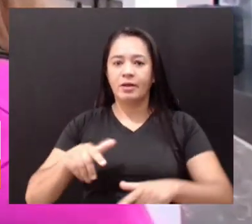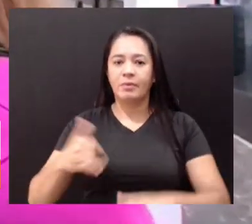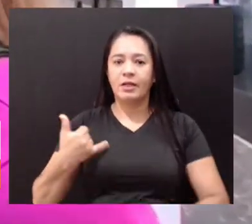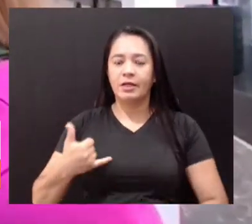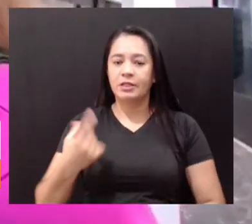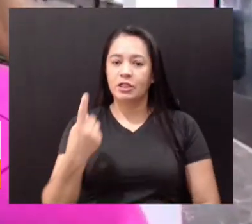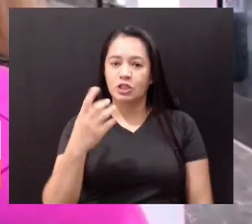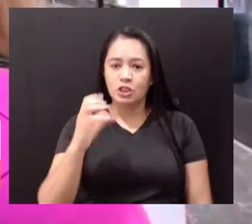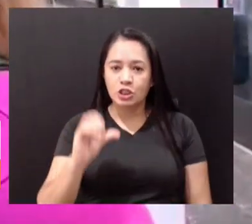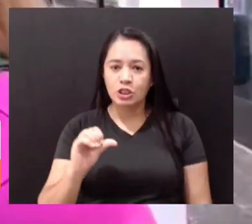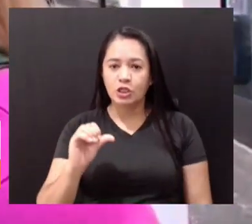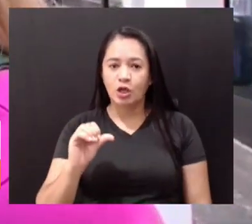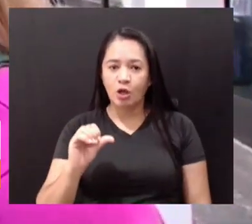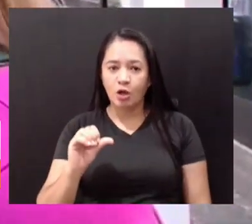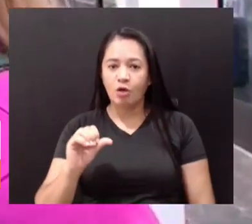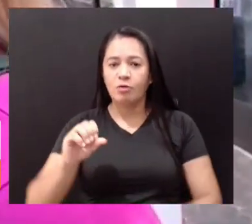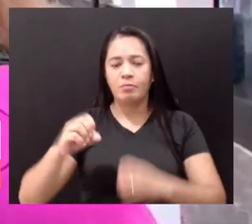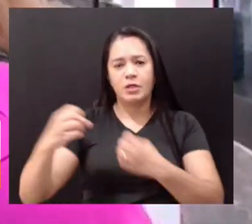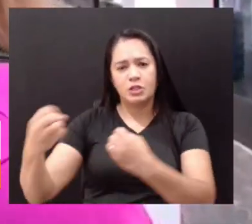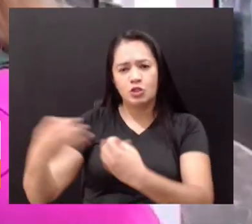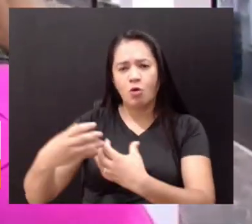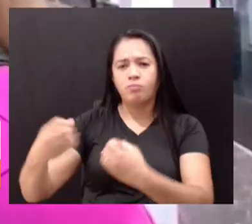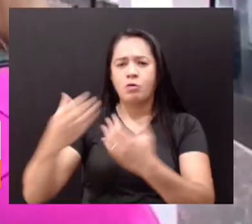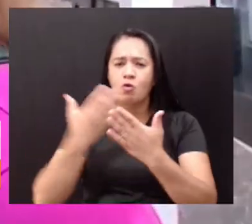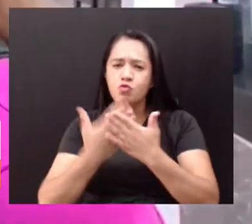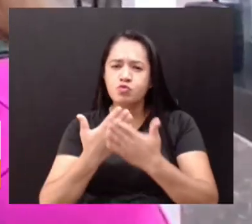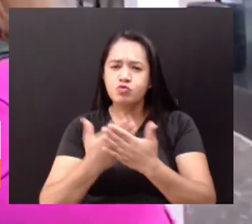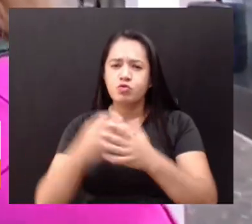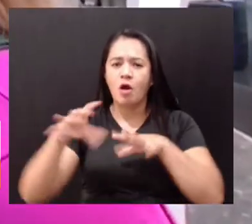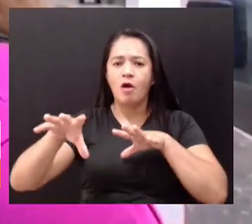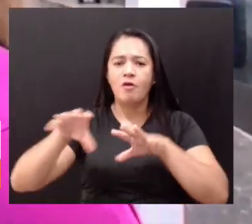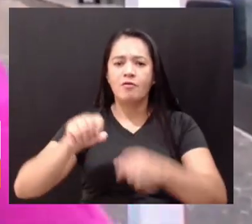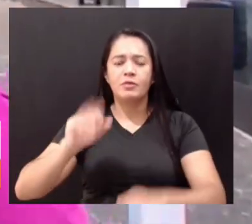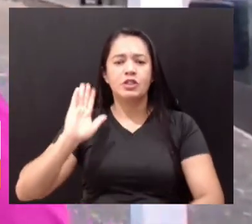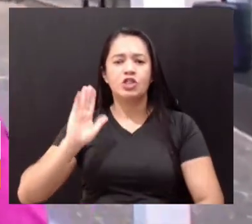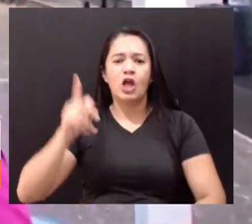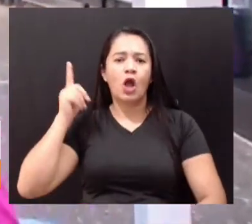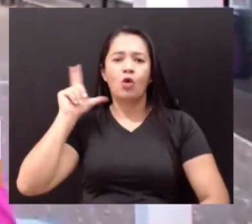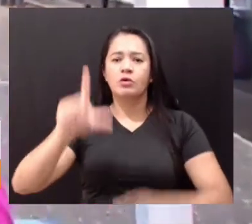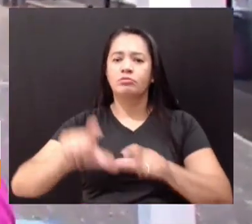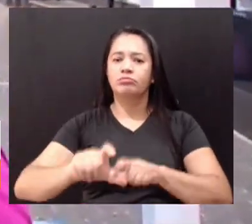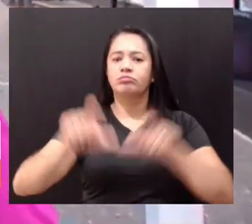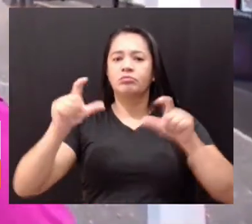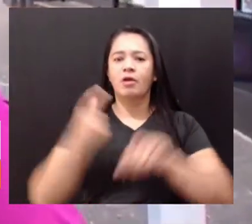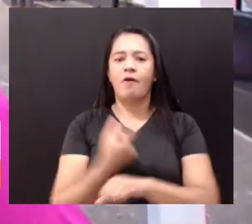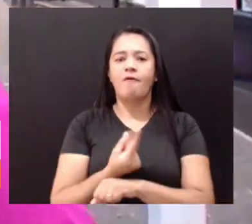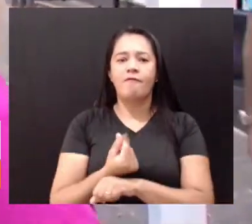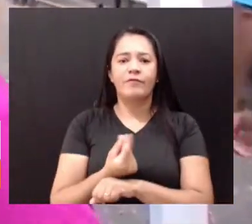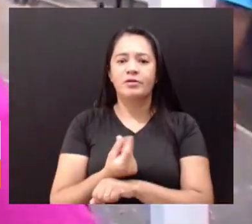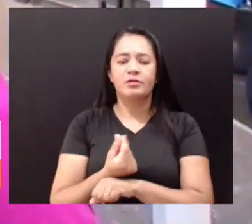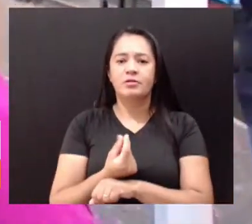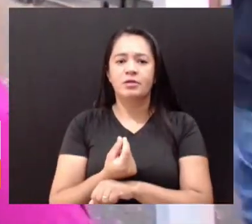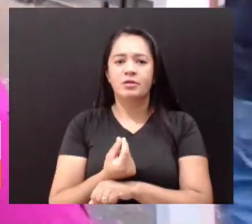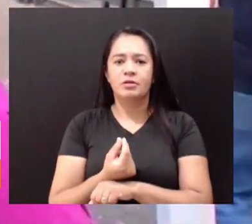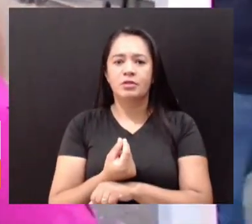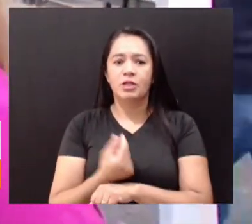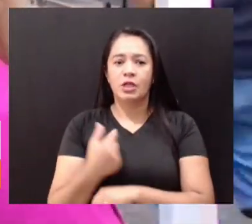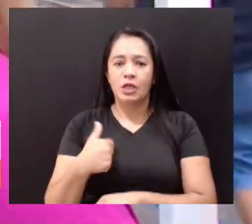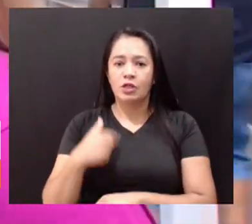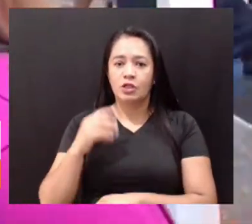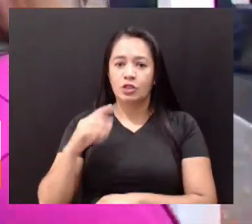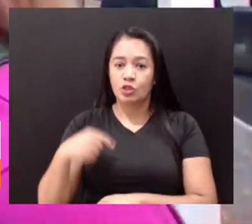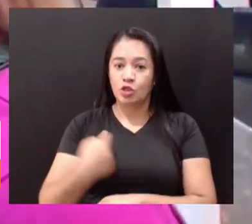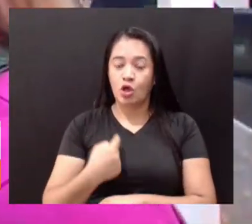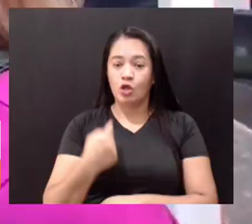ensinaram a gente estudar, se formar e já ter nossa independência financeira. Então, desde cedo, nós somos em 6 irmãs